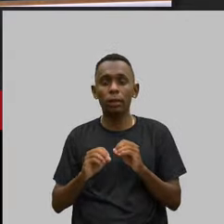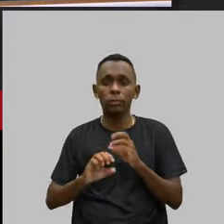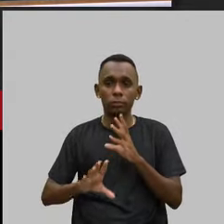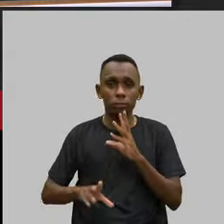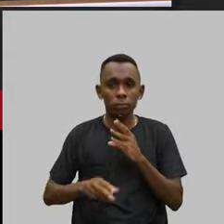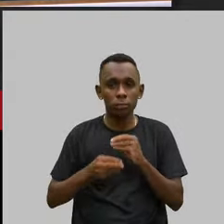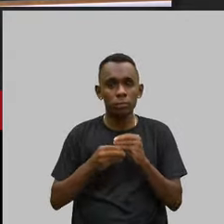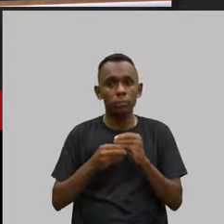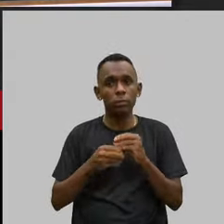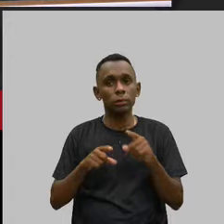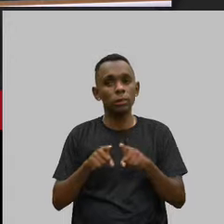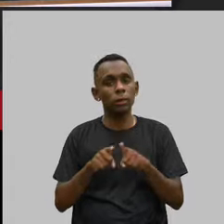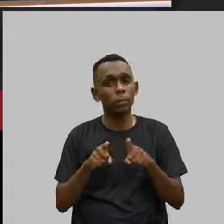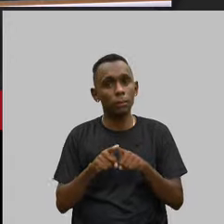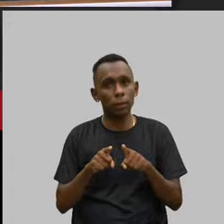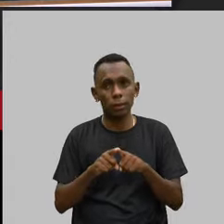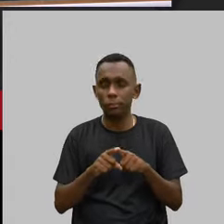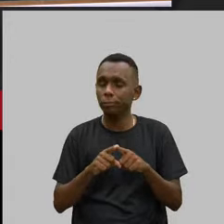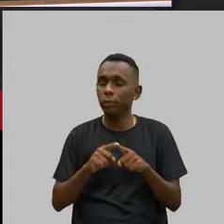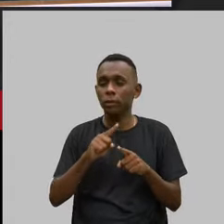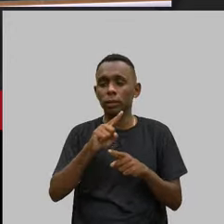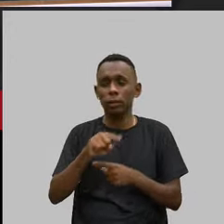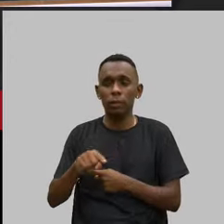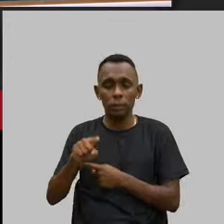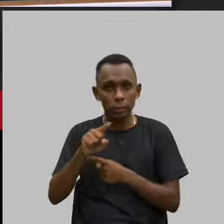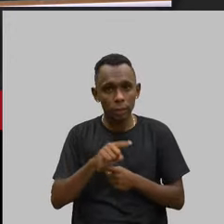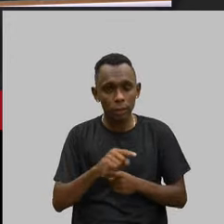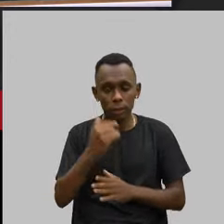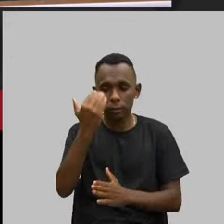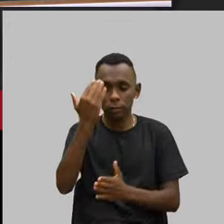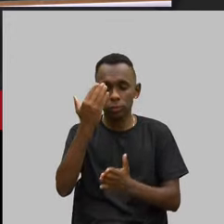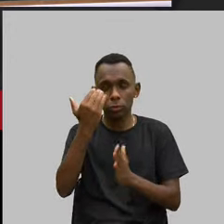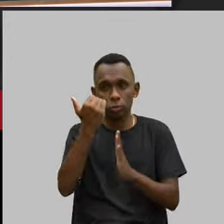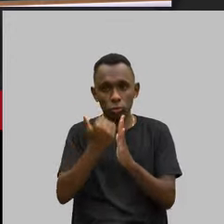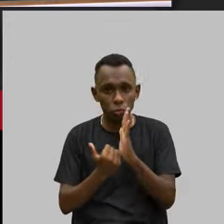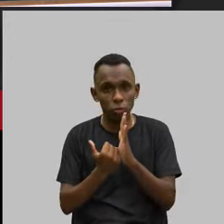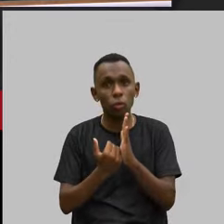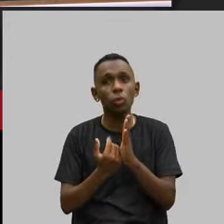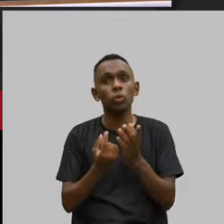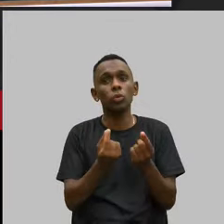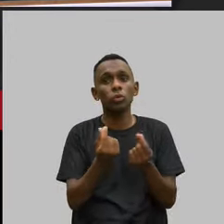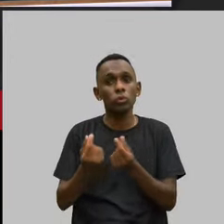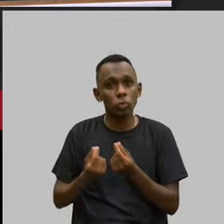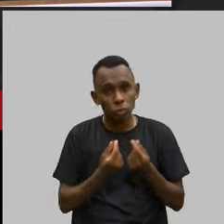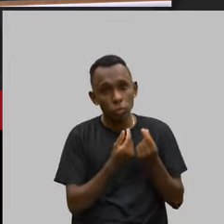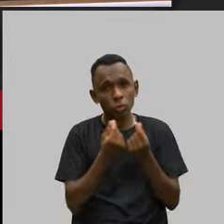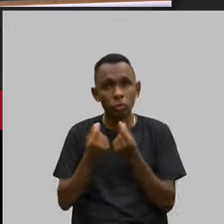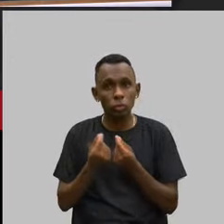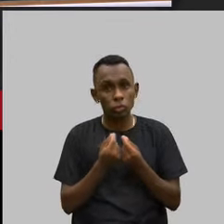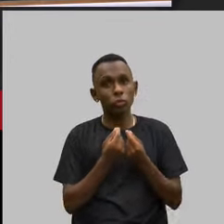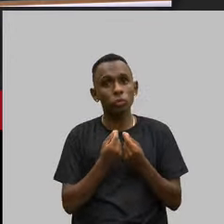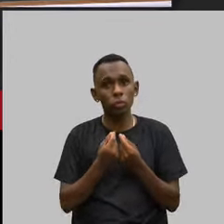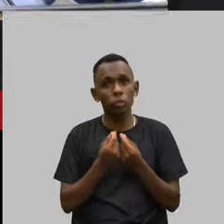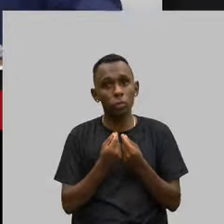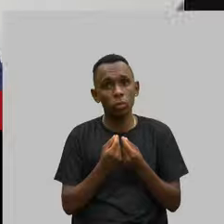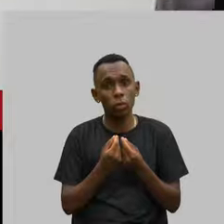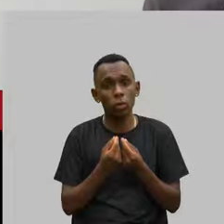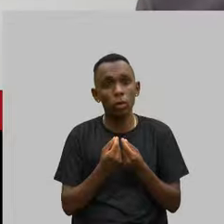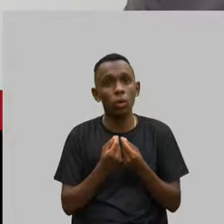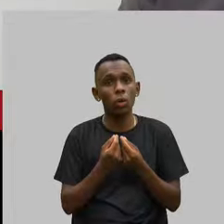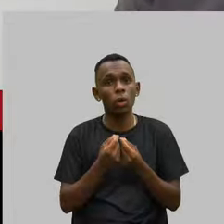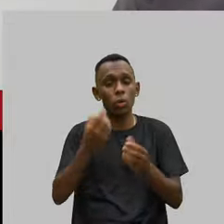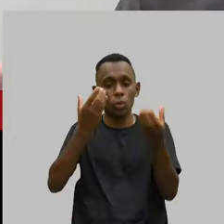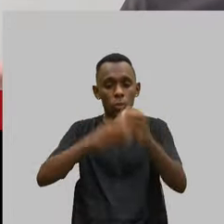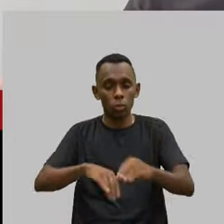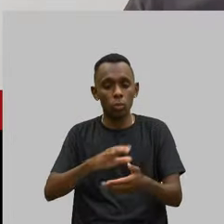recomposição corta custos terceiriza alguns serviços não faz concurso eh com